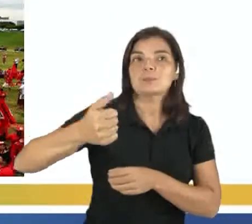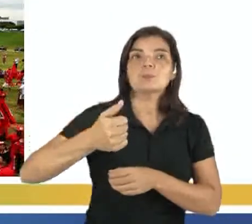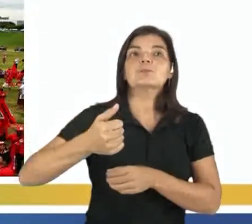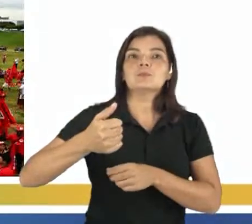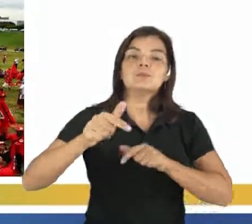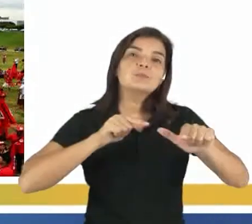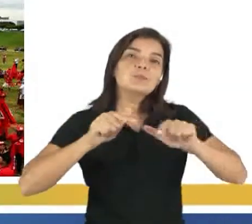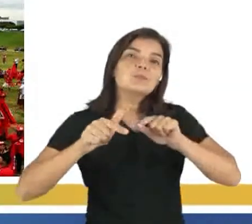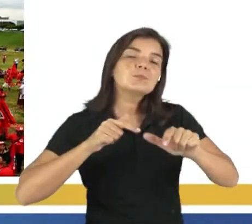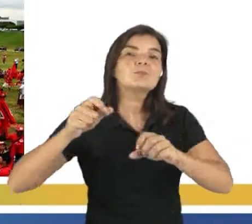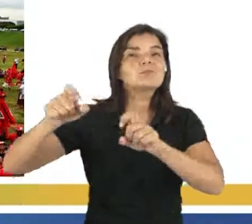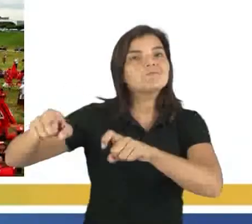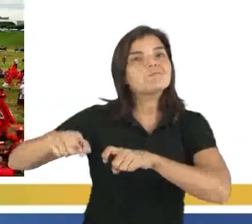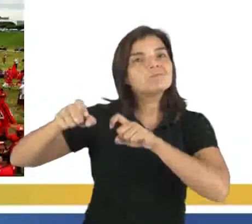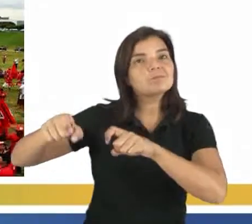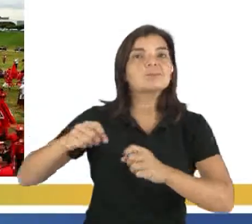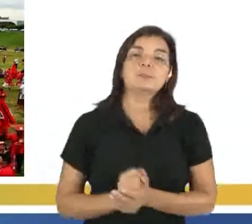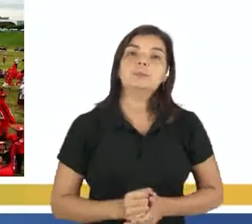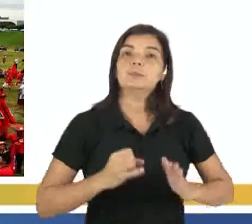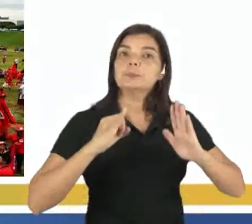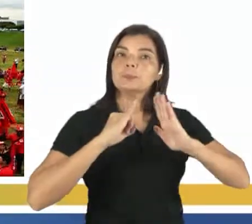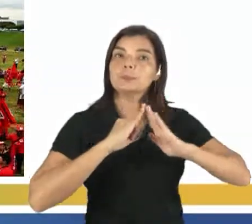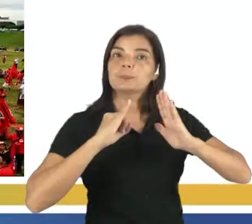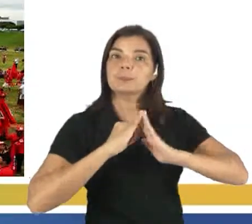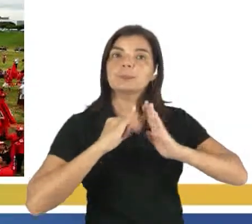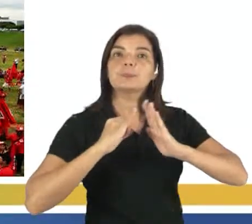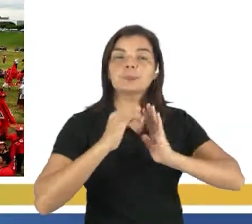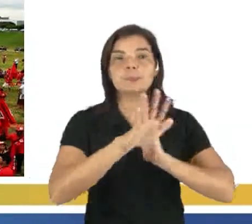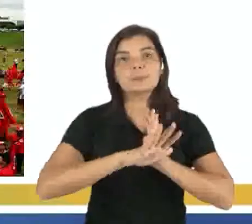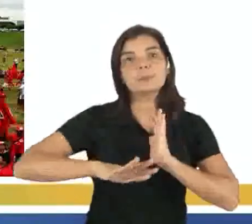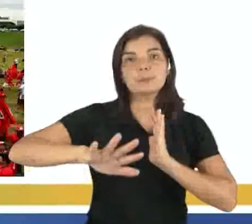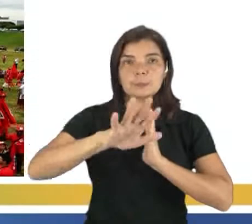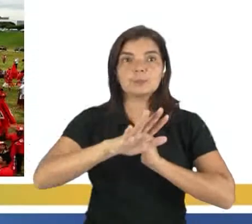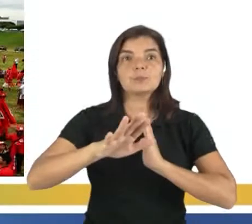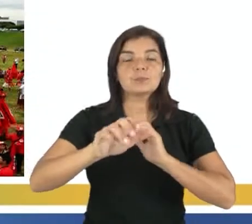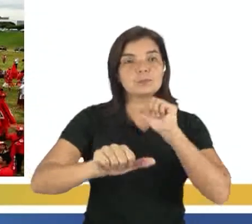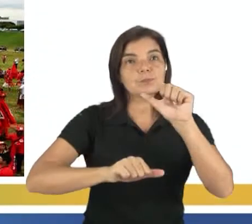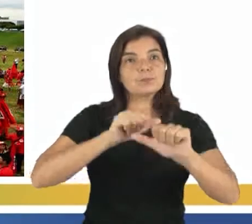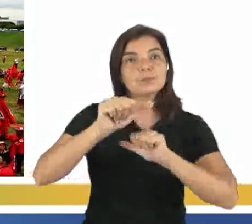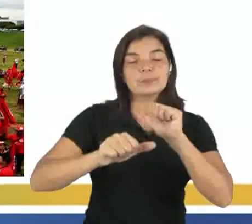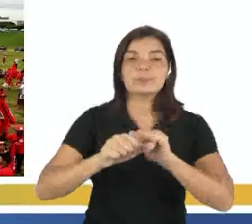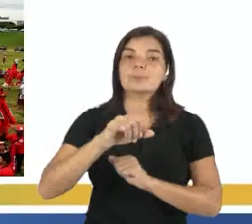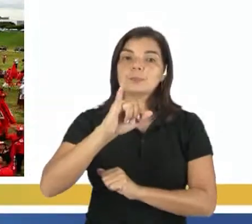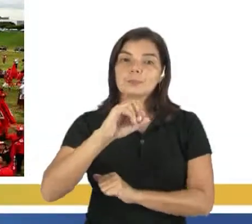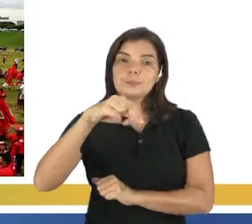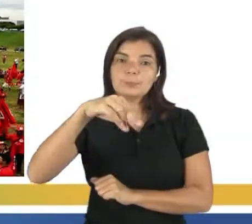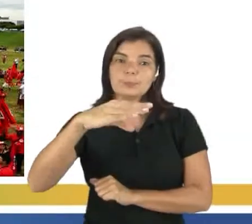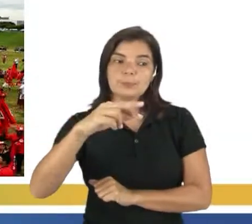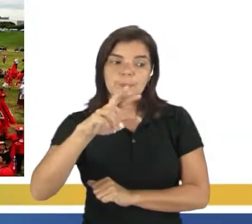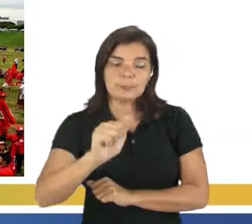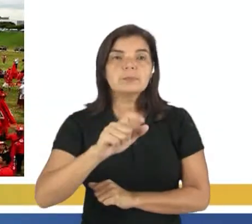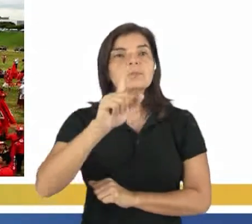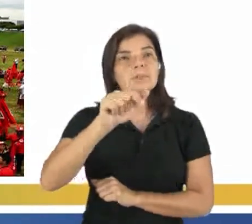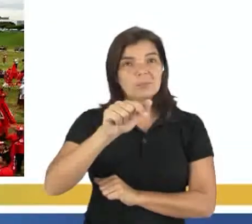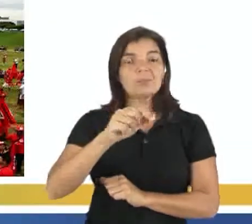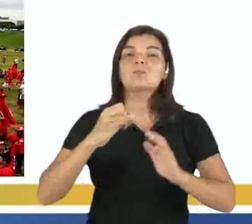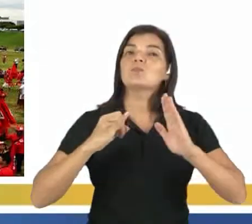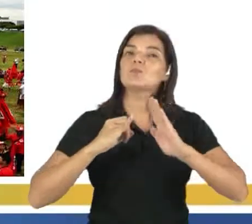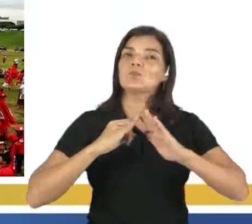condições do trabalhador rural. O Instituto Nacional de Colonização e Reforma Agrária, o INCRA, é o órgão